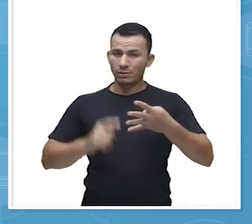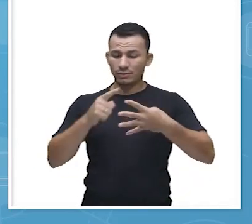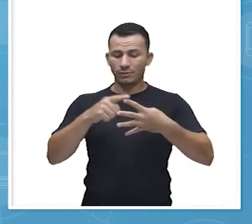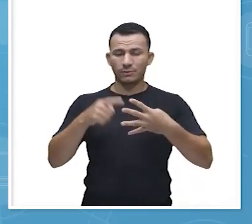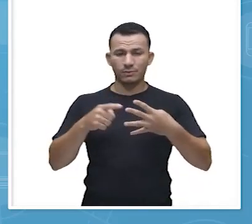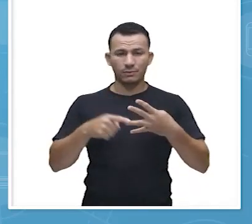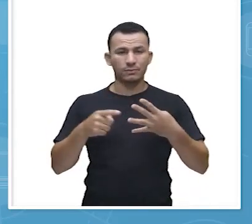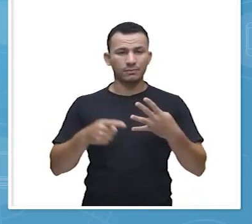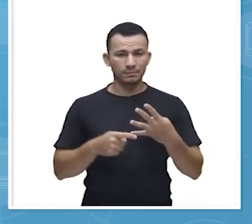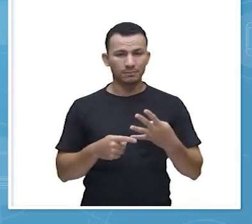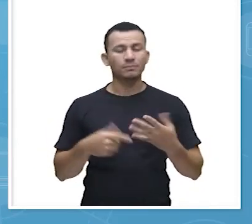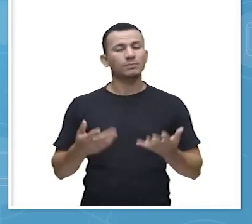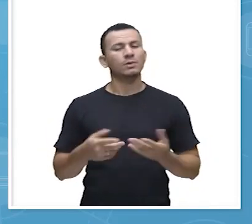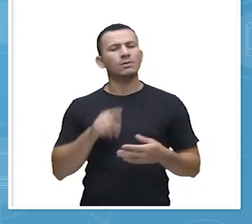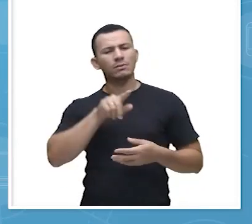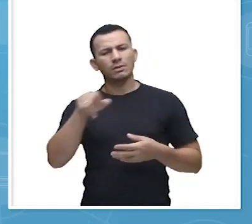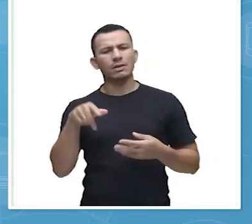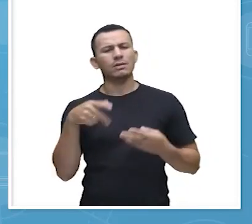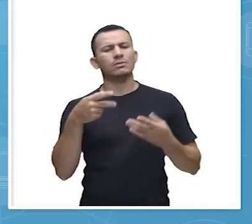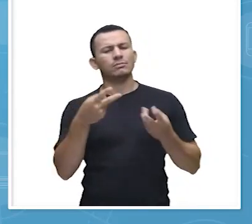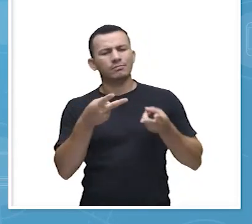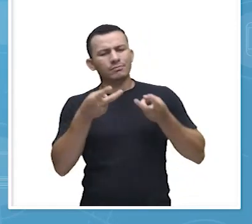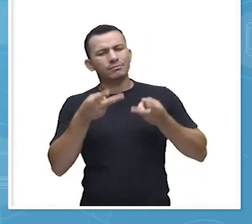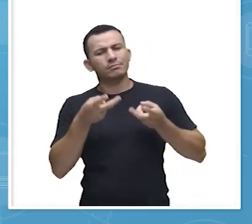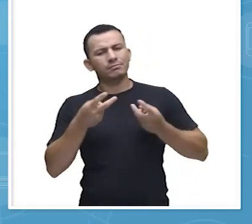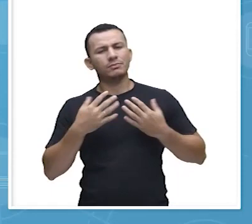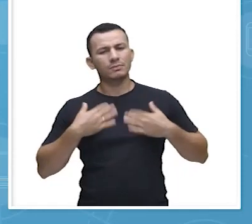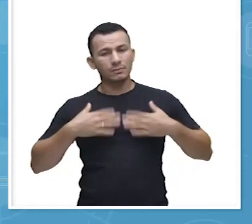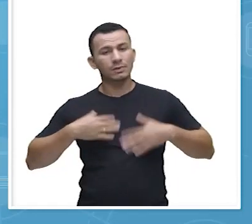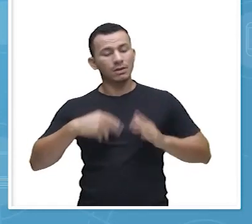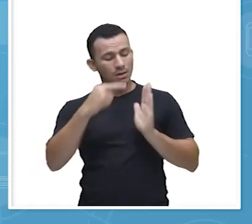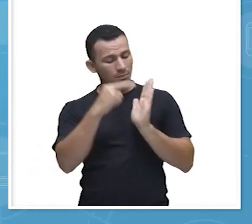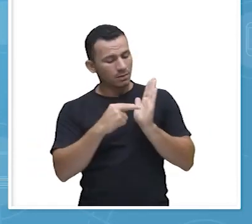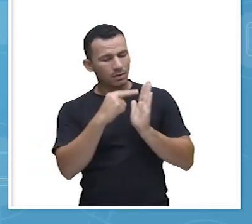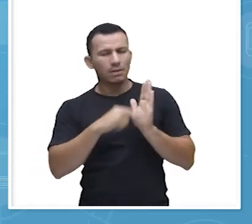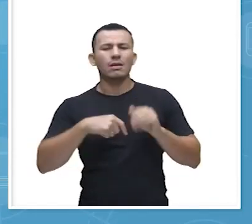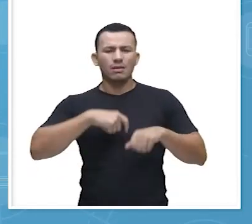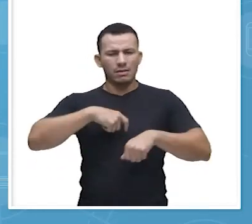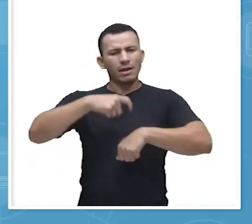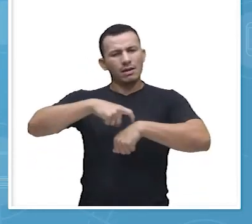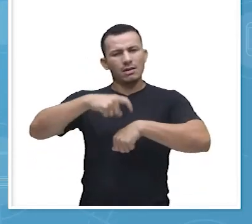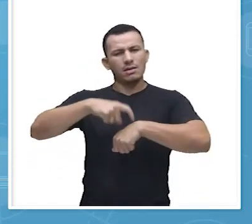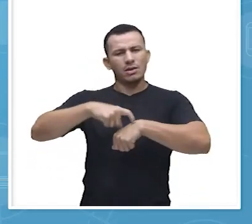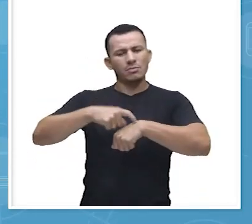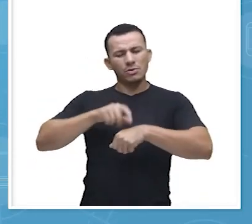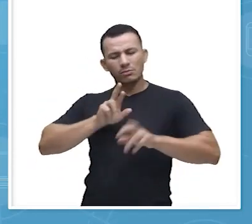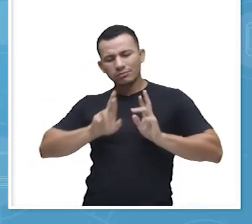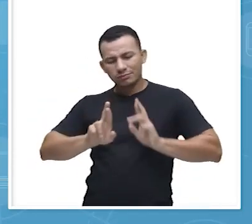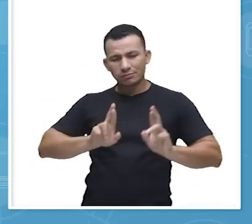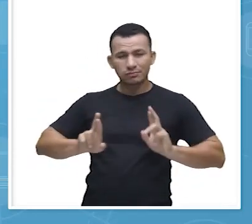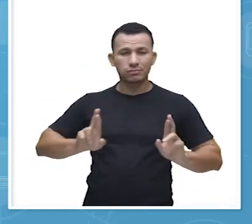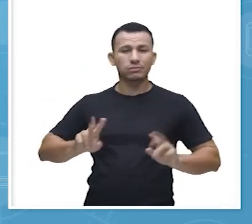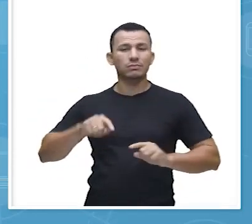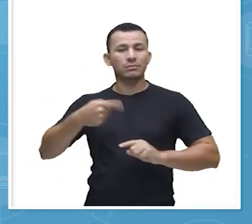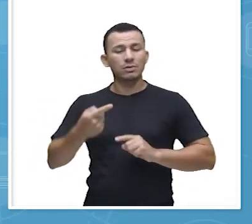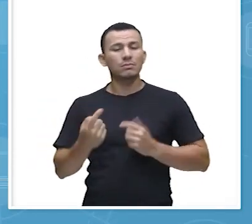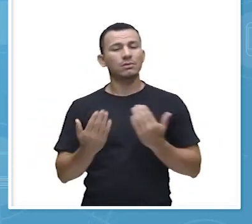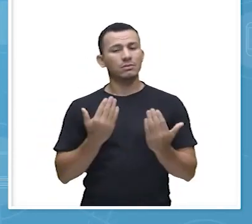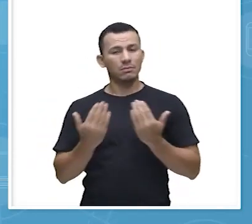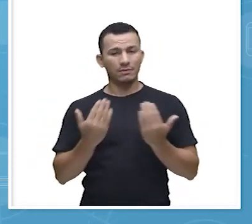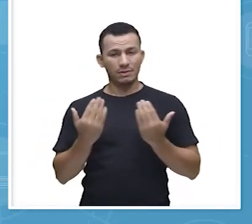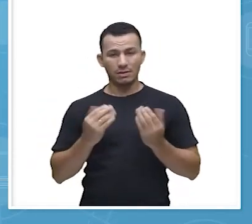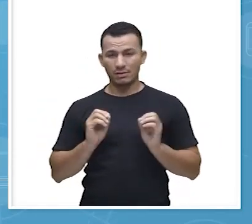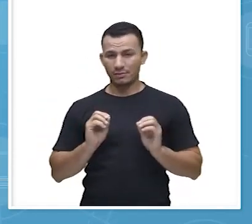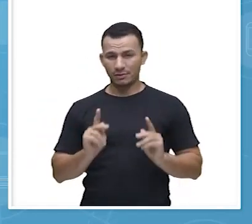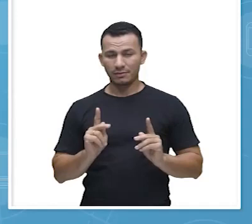vamos observar as questões, vamos ler com calma, vamos ter um tempo para resolver e depois a gente conversa sobre elas, tá